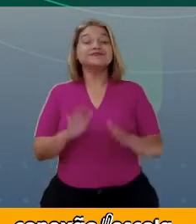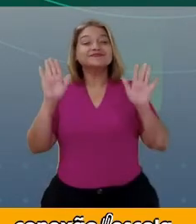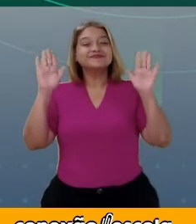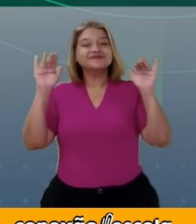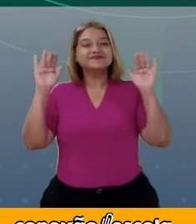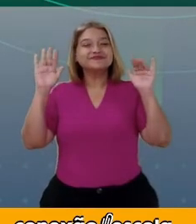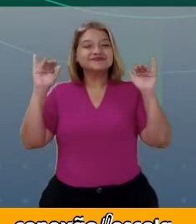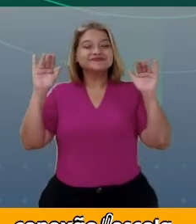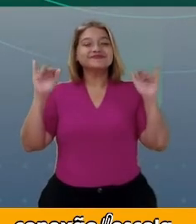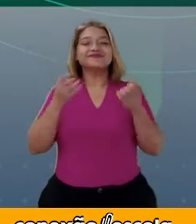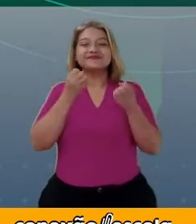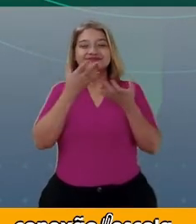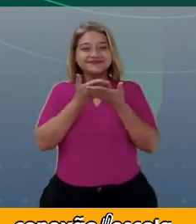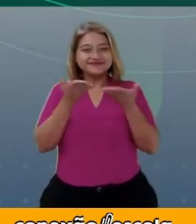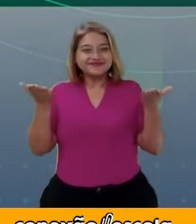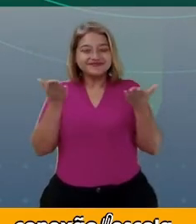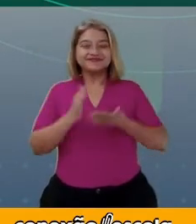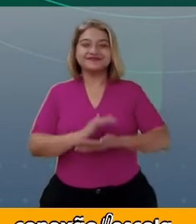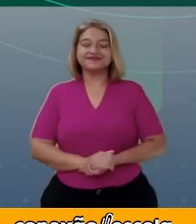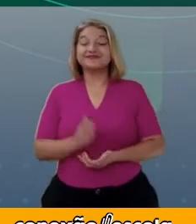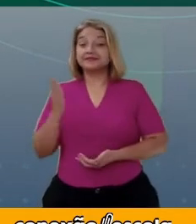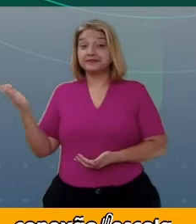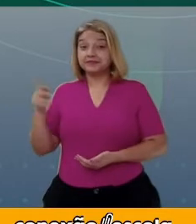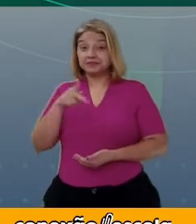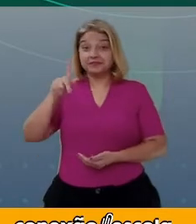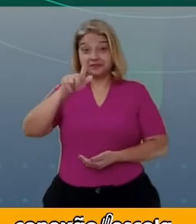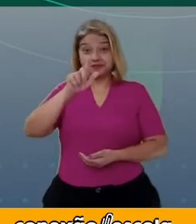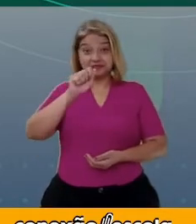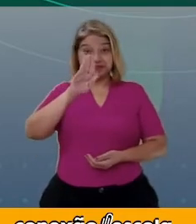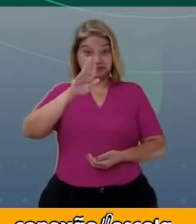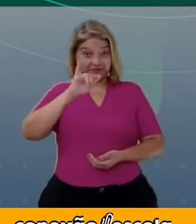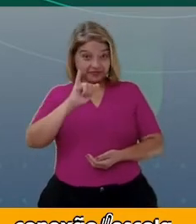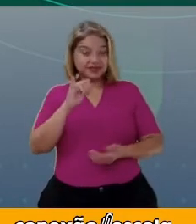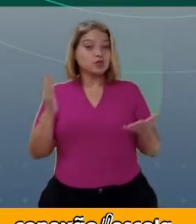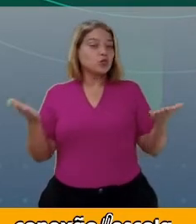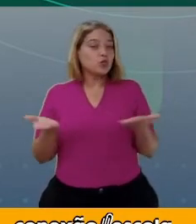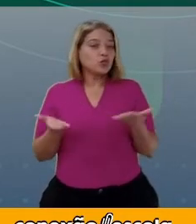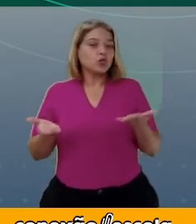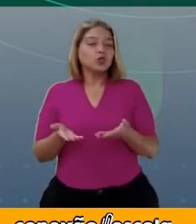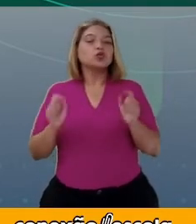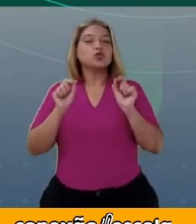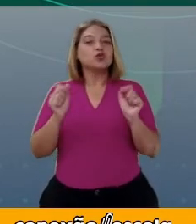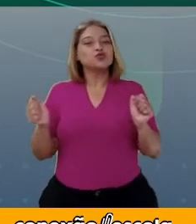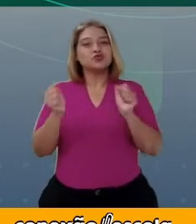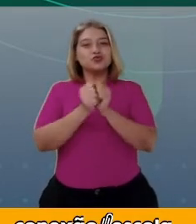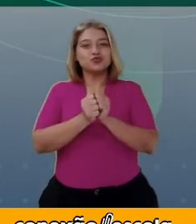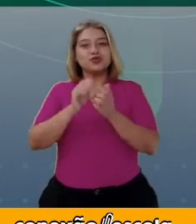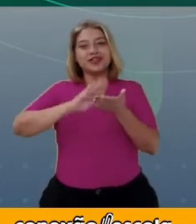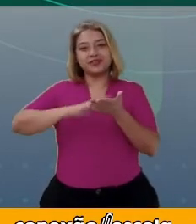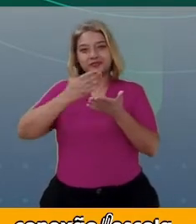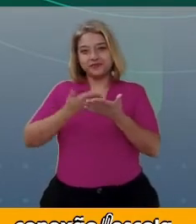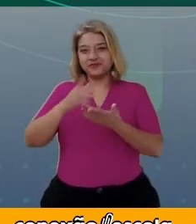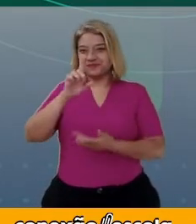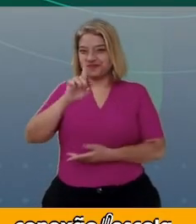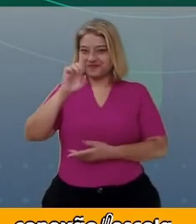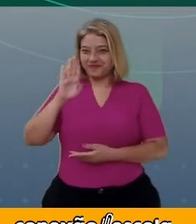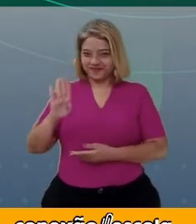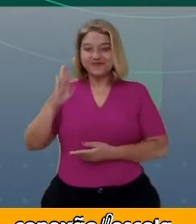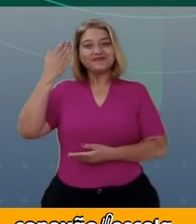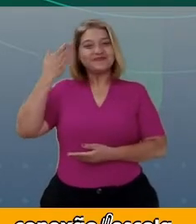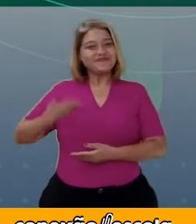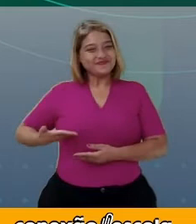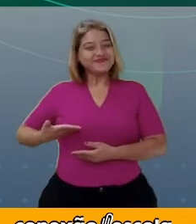Olá, crianças! Tudo bom? Eu sou a professora Gabi e estou aqui juntamente com a intérprete